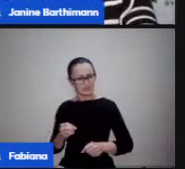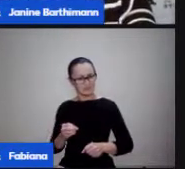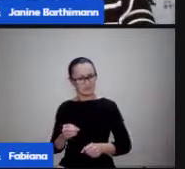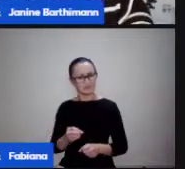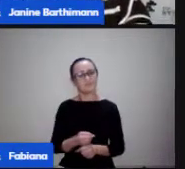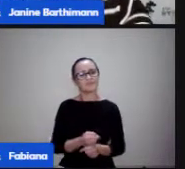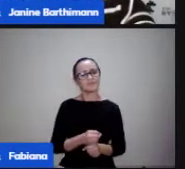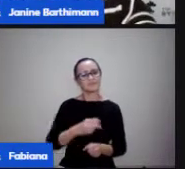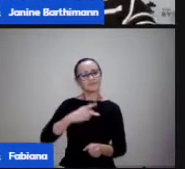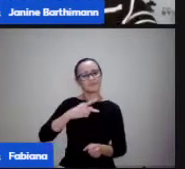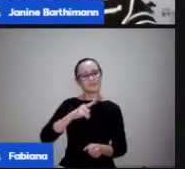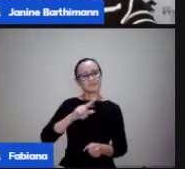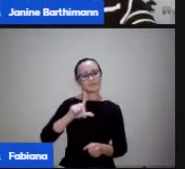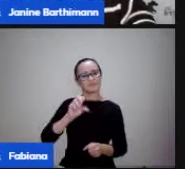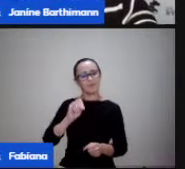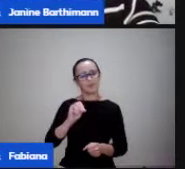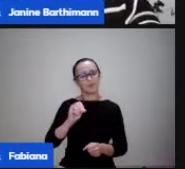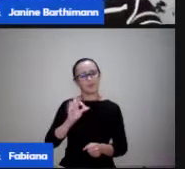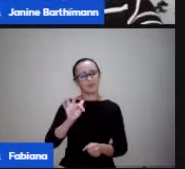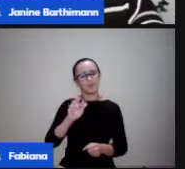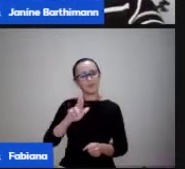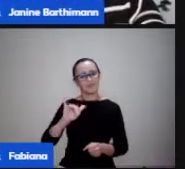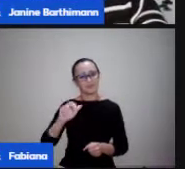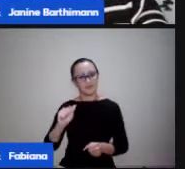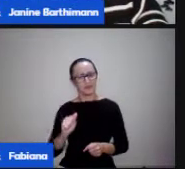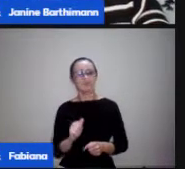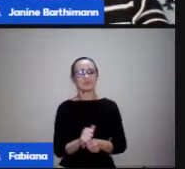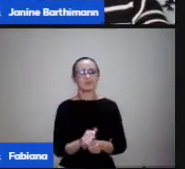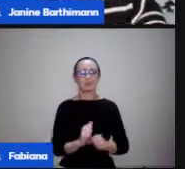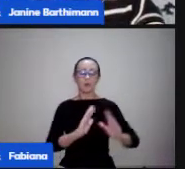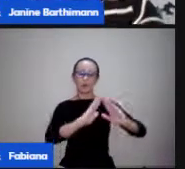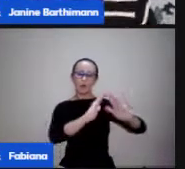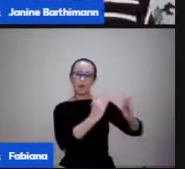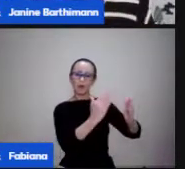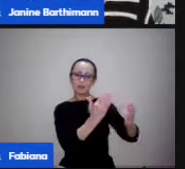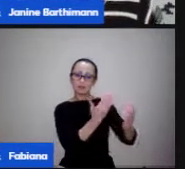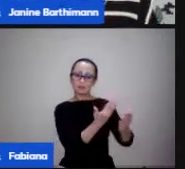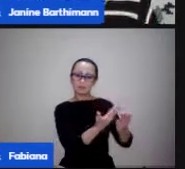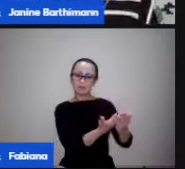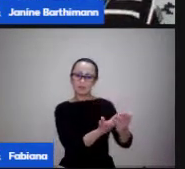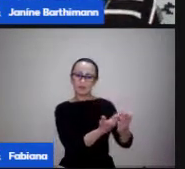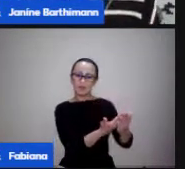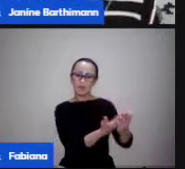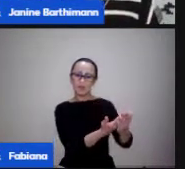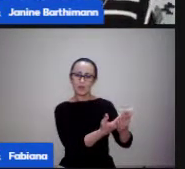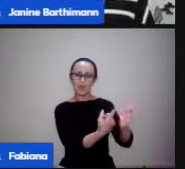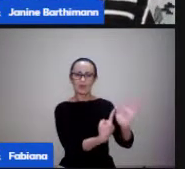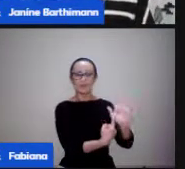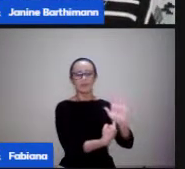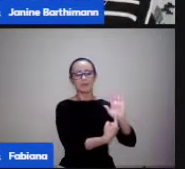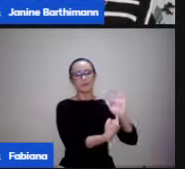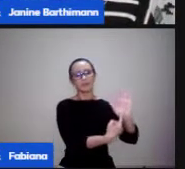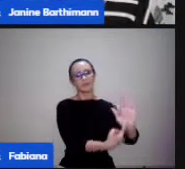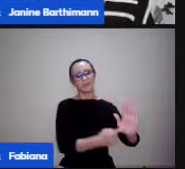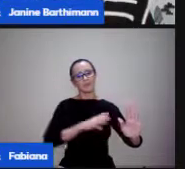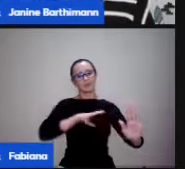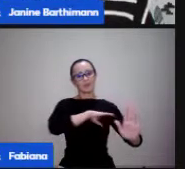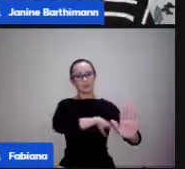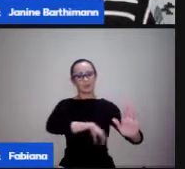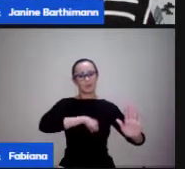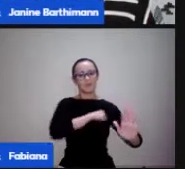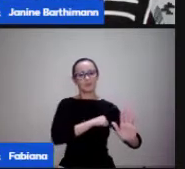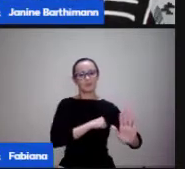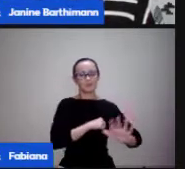né? E a escola, o amor, né, a escola representa amor, né? É um espaço